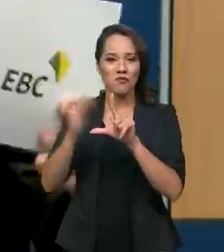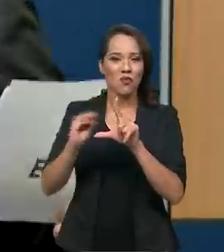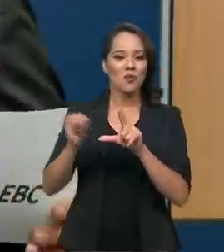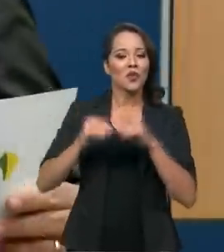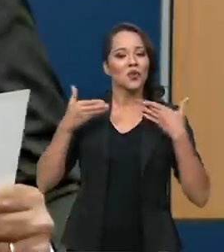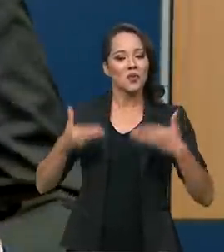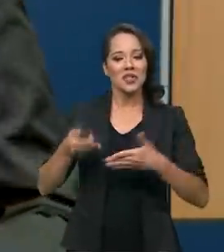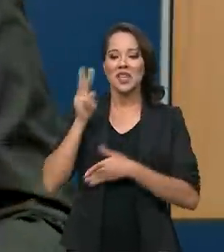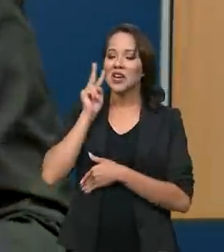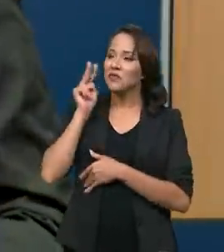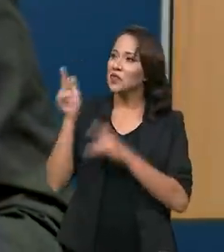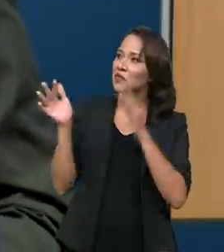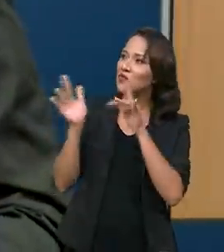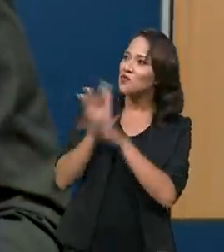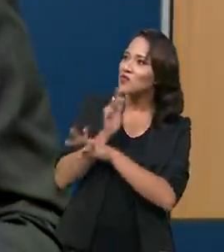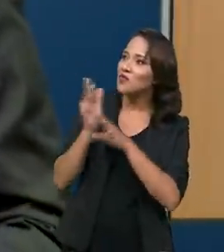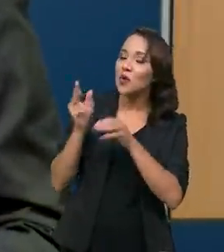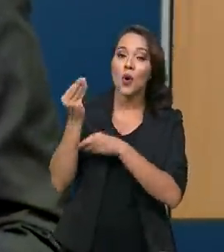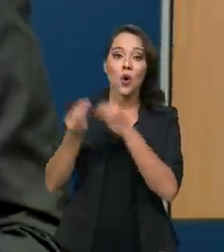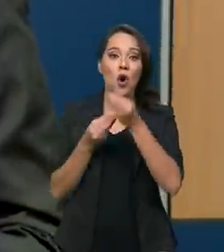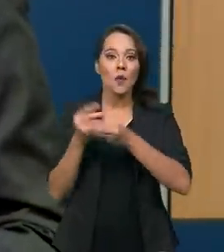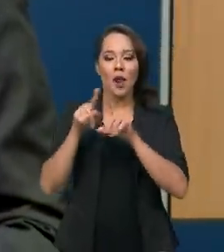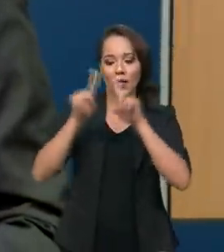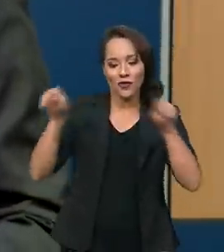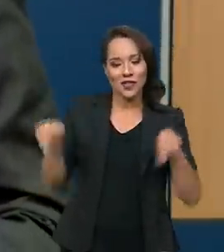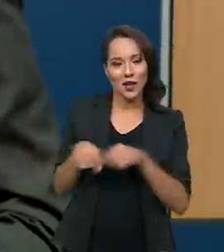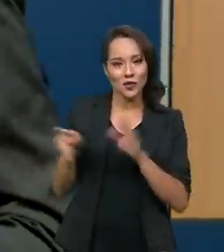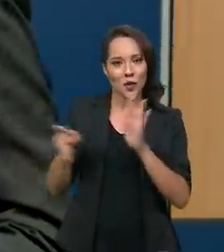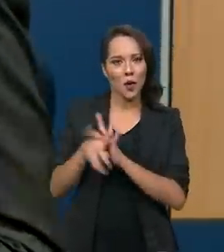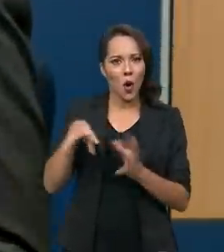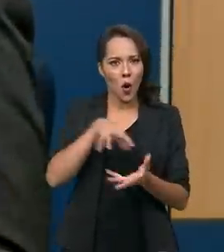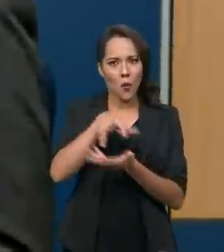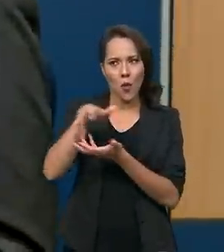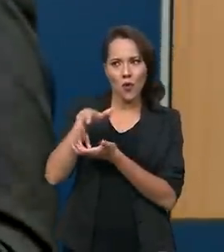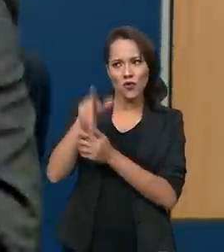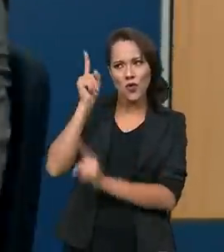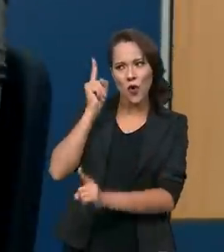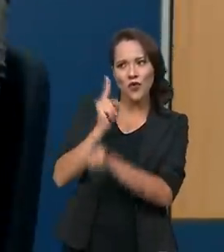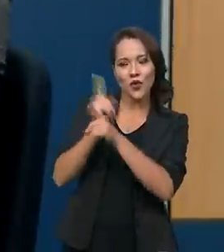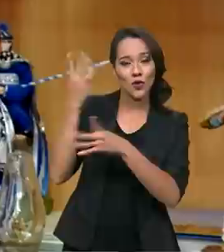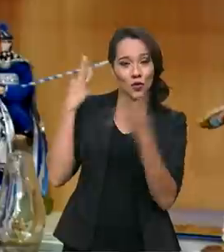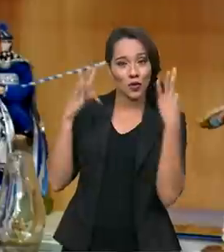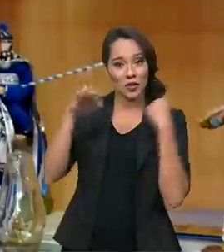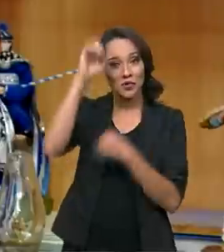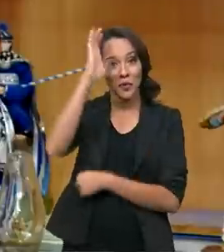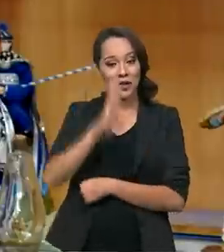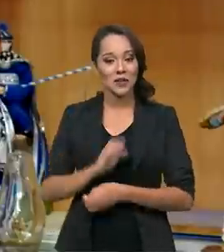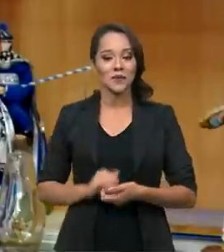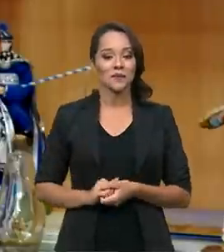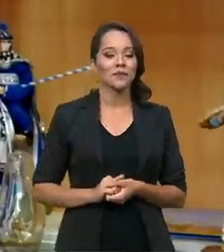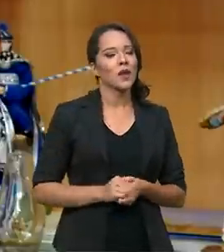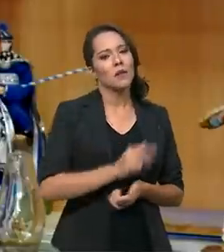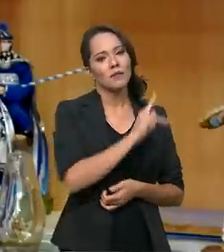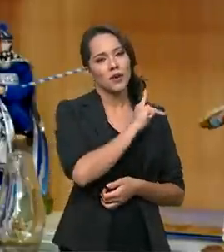do ministério via movimentação no nosso estande o mundo descobriu o turismo brasileiro presidente bolsonaro foi na ONU